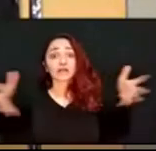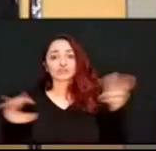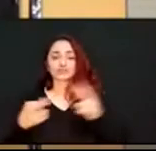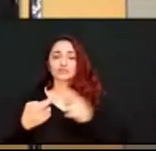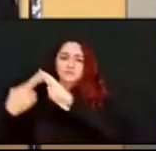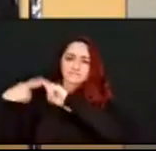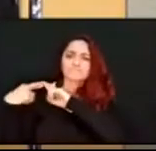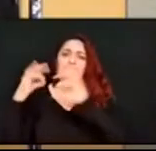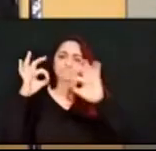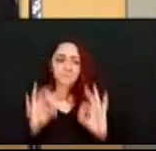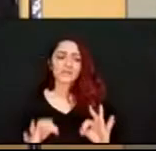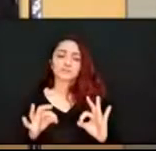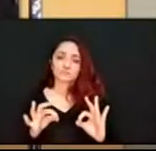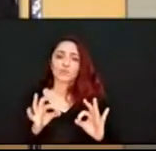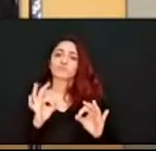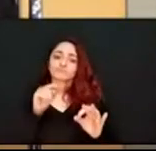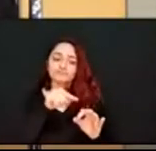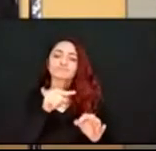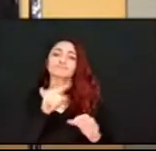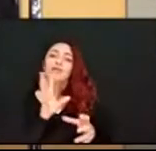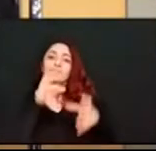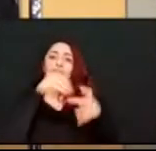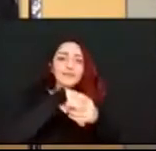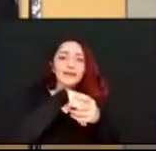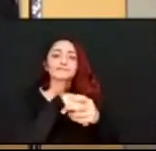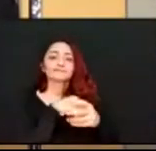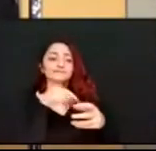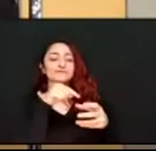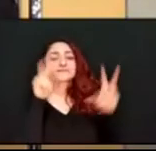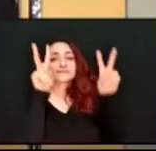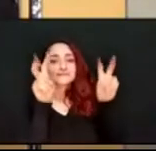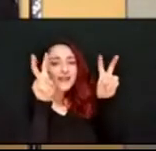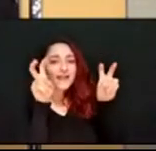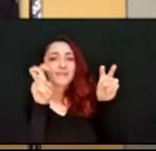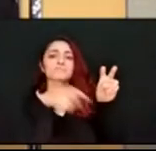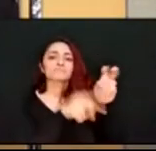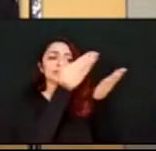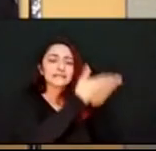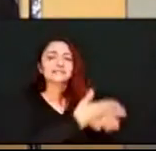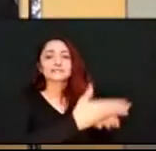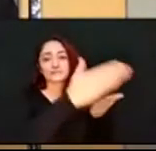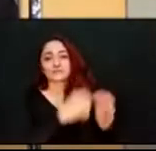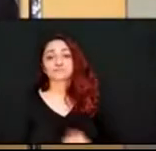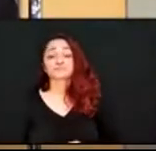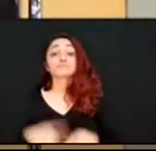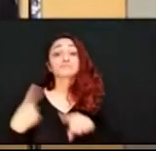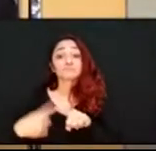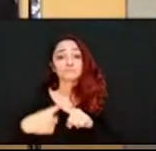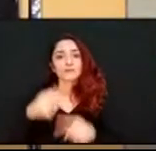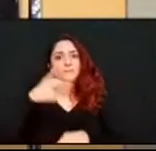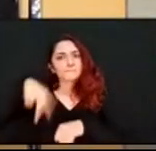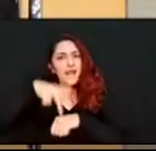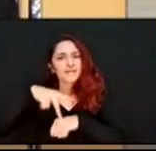fato de ser protagonista nesse tema que num país como o nosso que é difícil a gente ver como é que é o